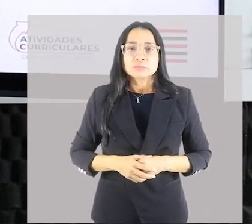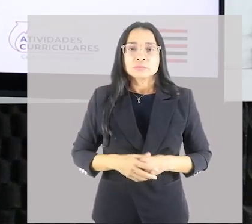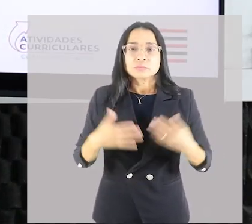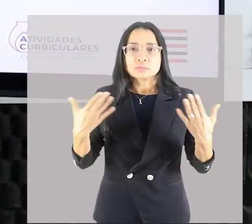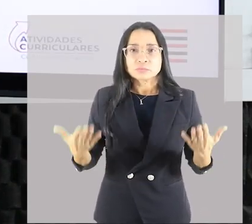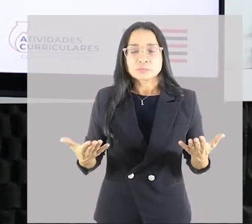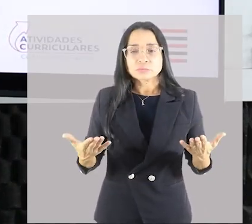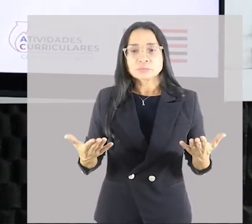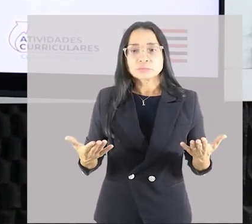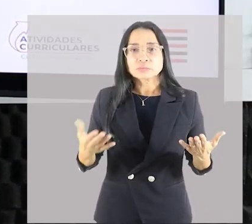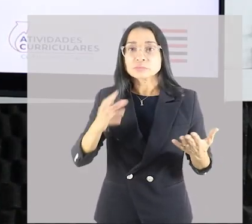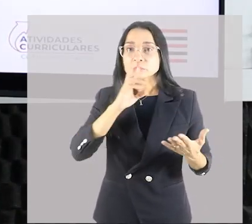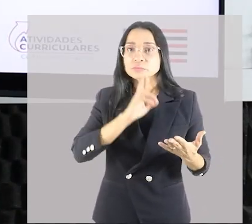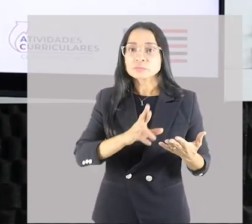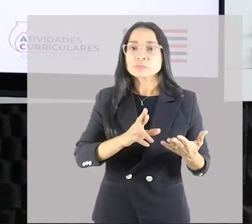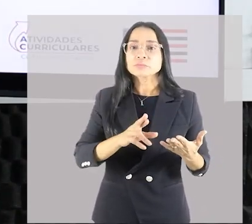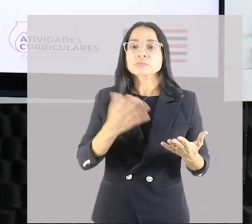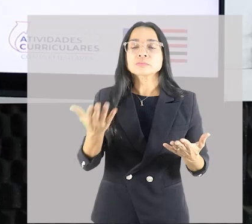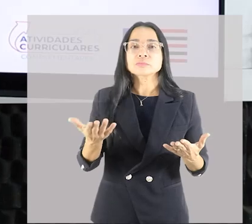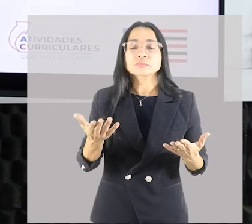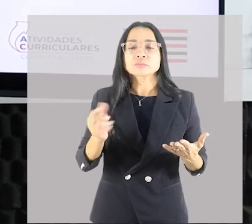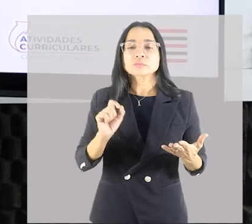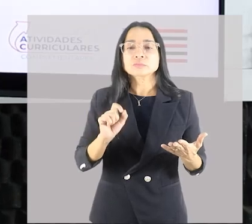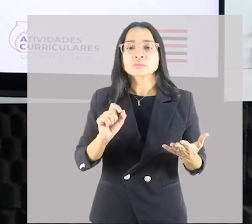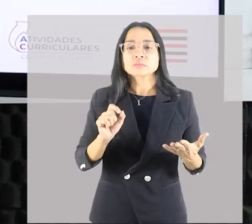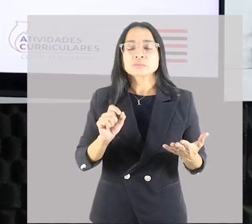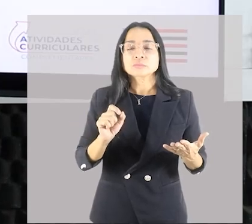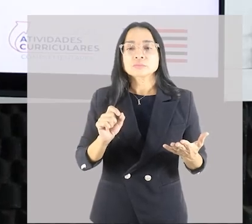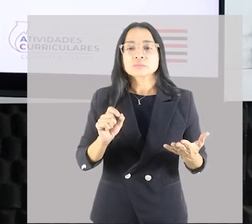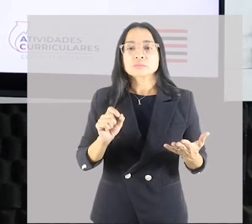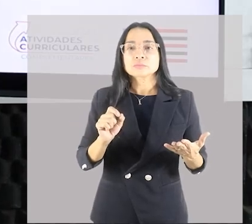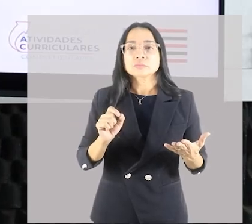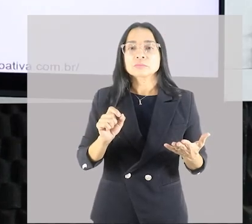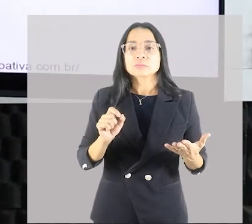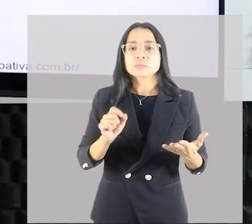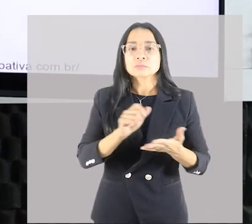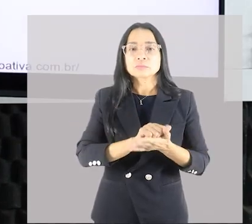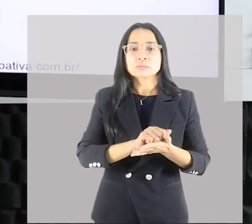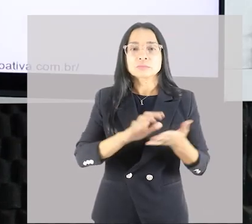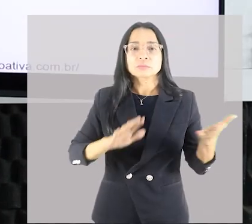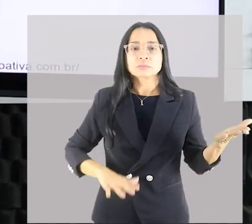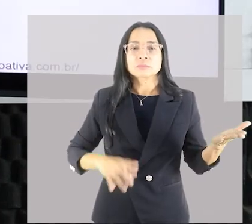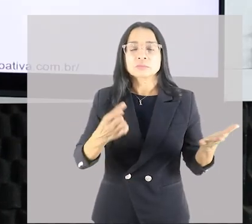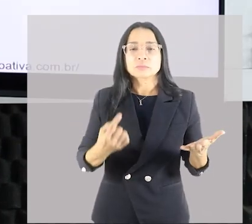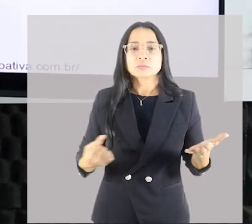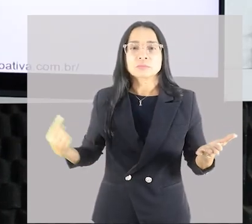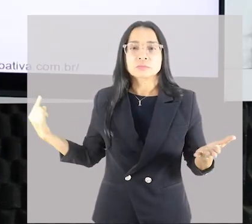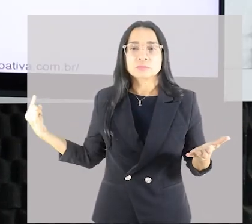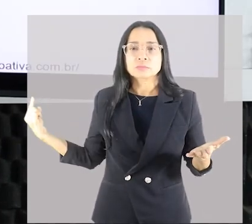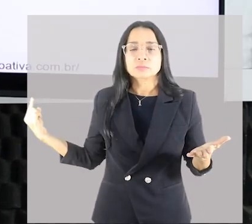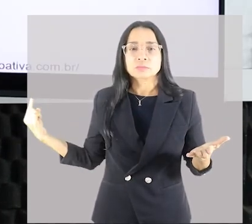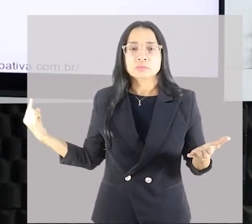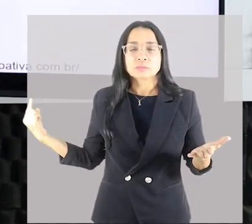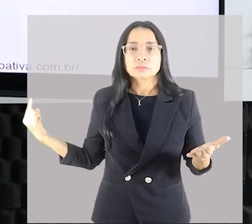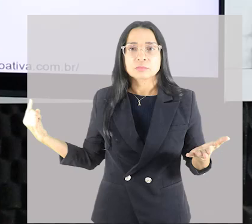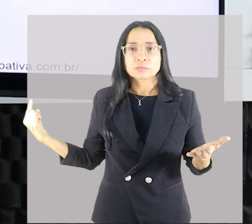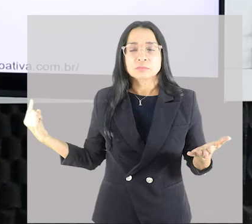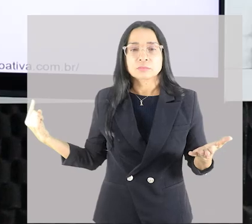E aí vamos para a resolução do nosso exercício, tá? Para a gente complementar